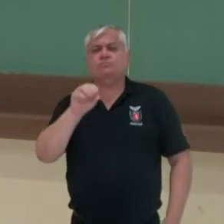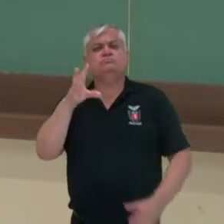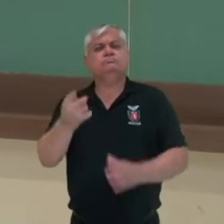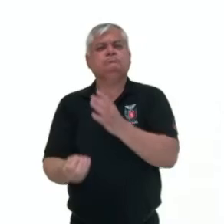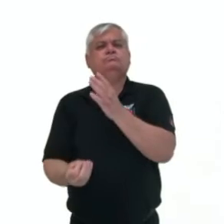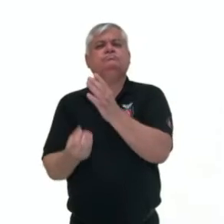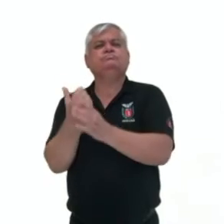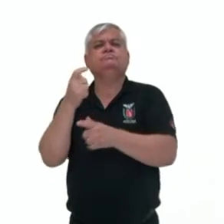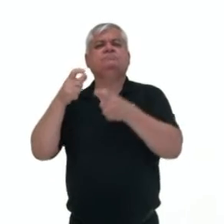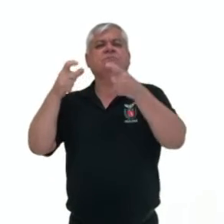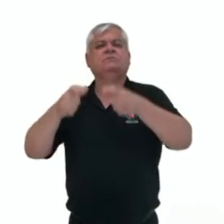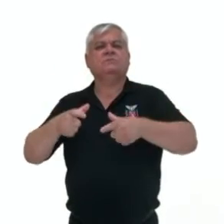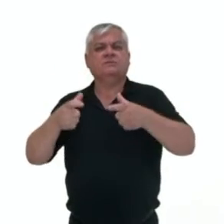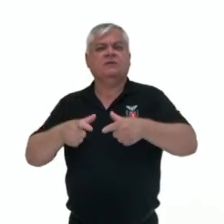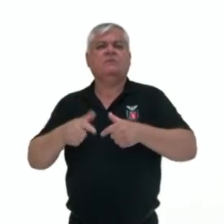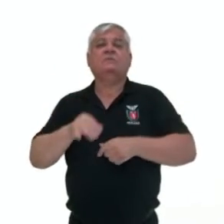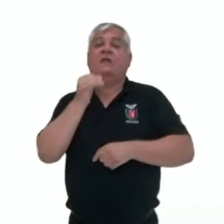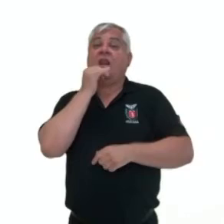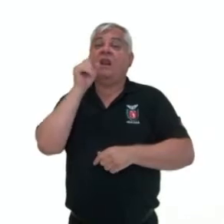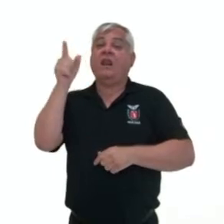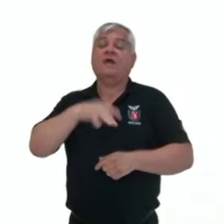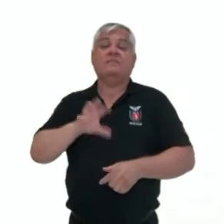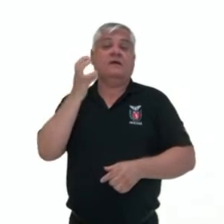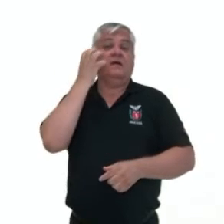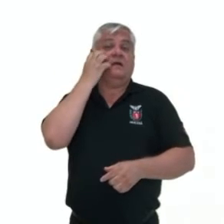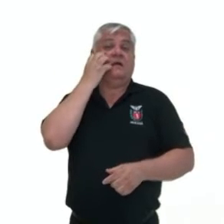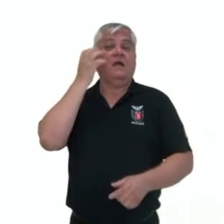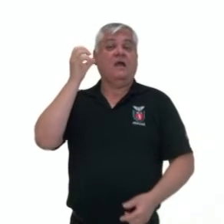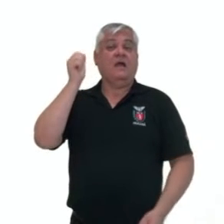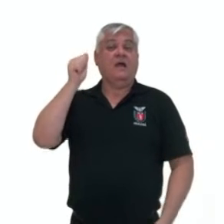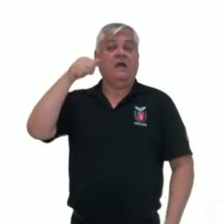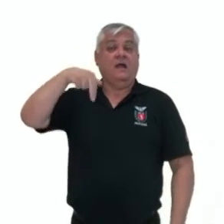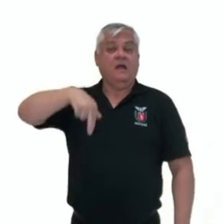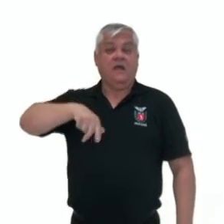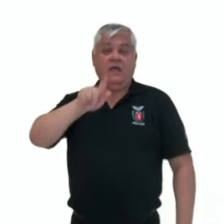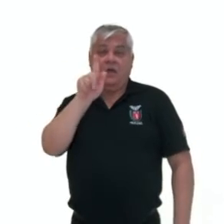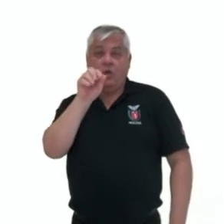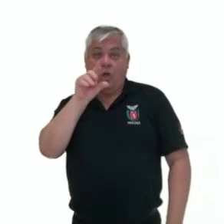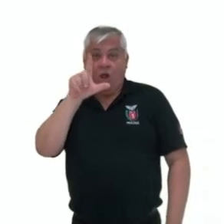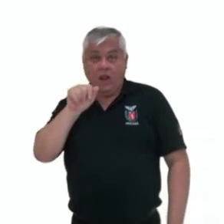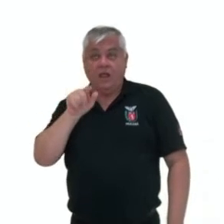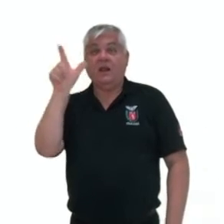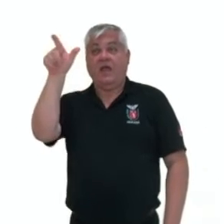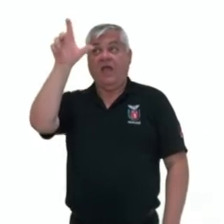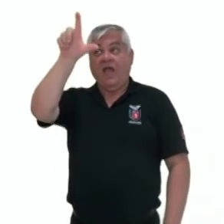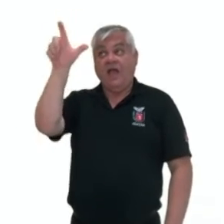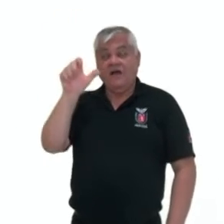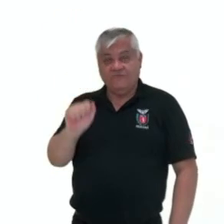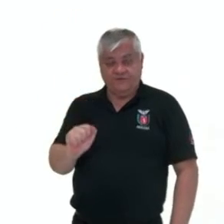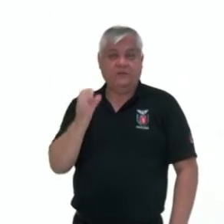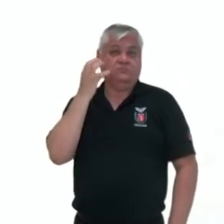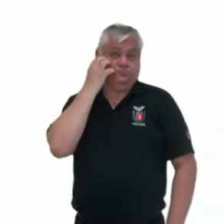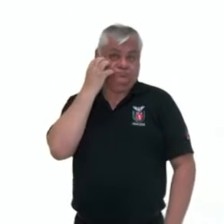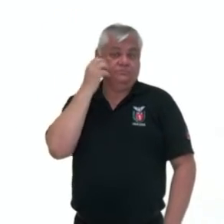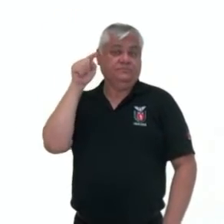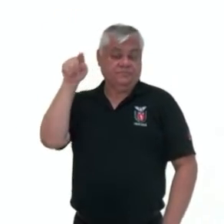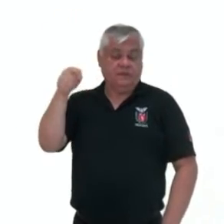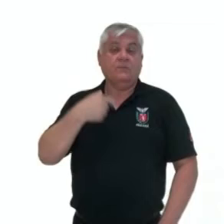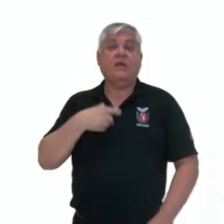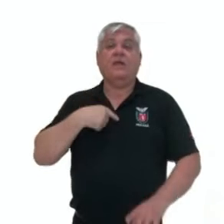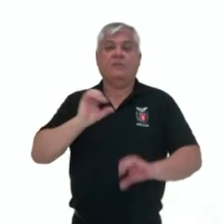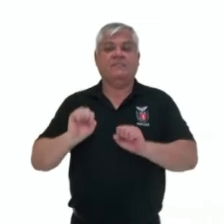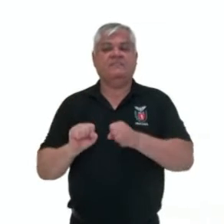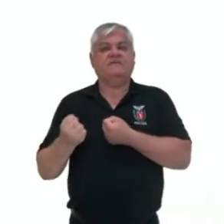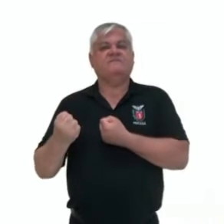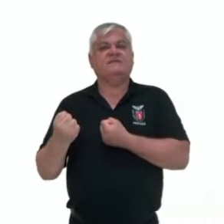da região do rio Cunene, que é na Angola, tá? É uma atividade ritualística e luta de defesa. Então